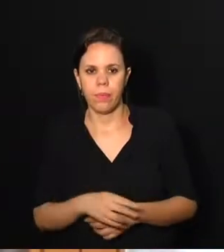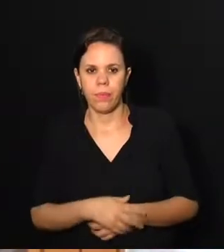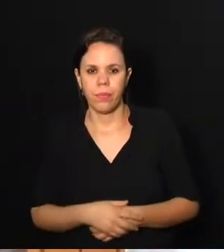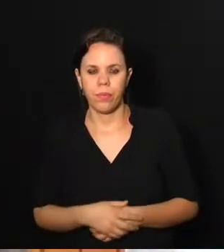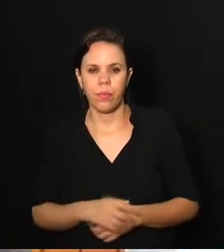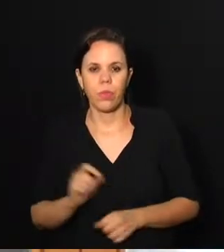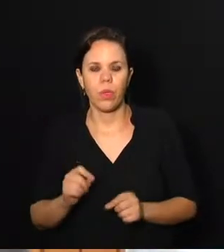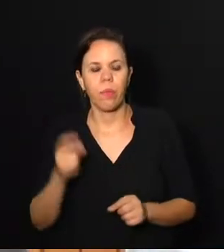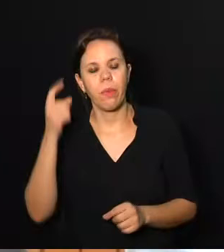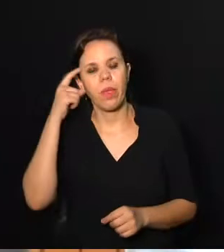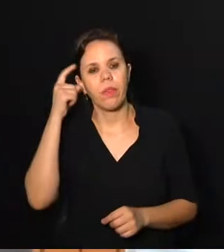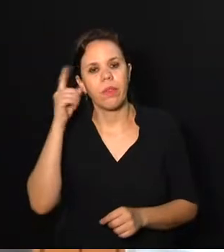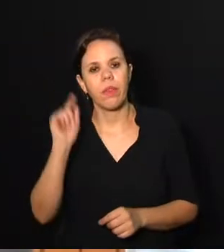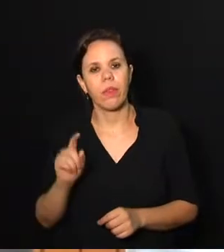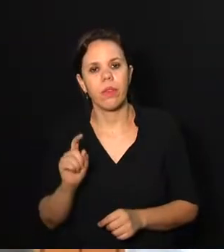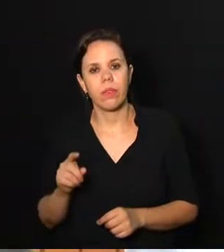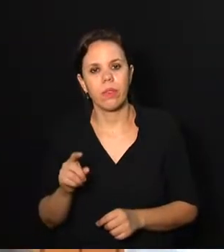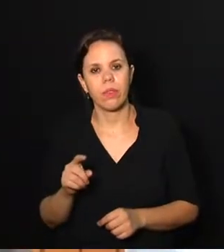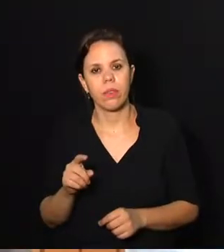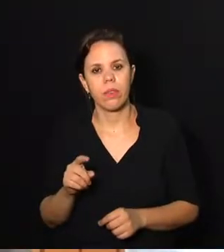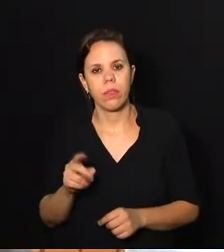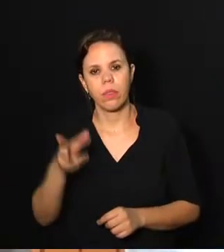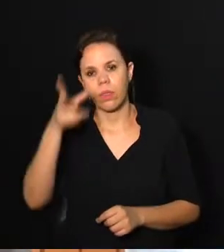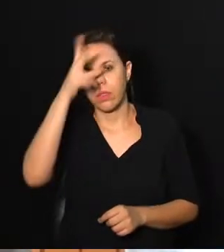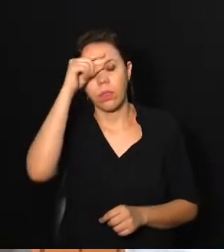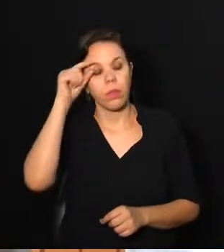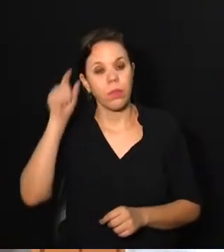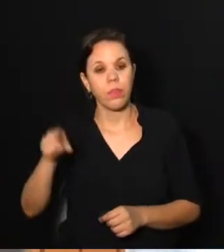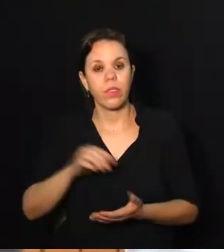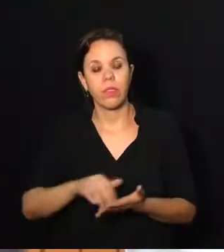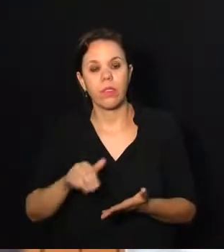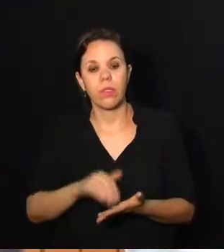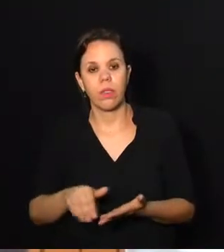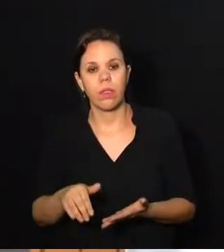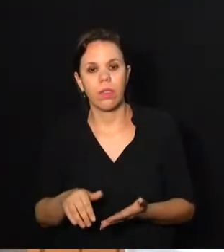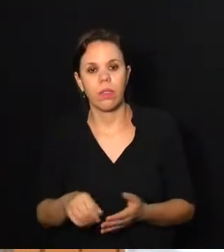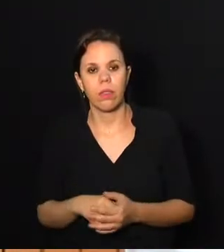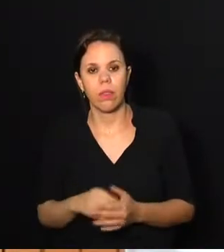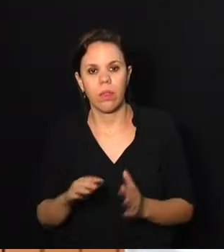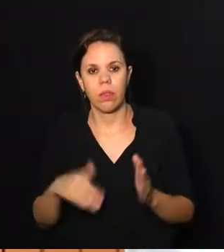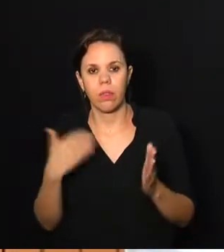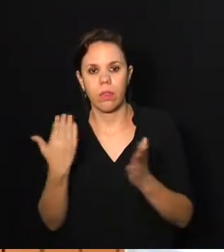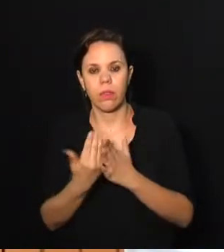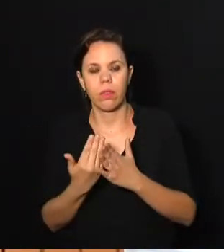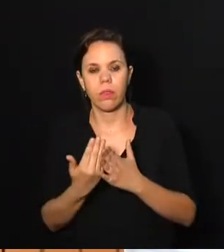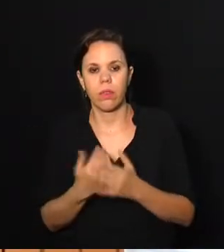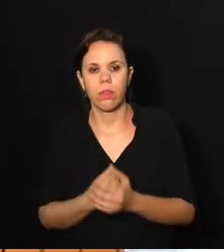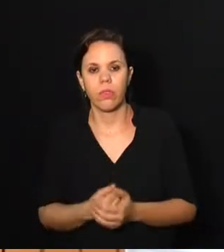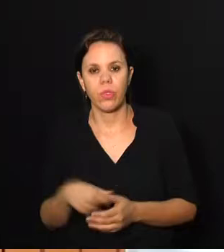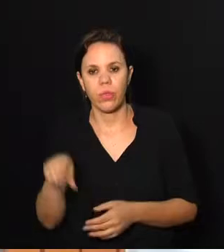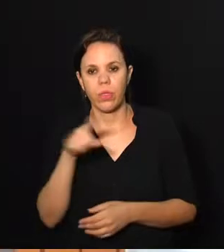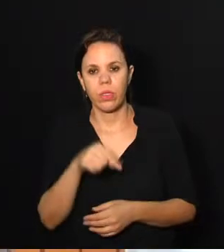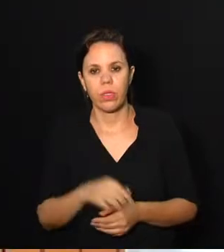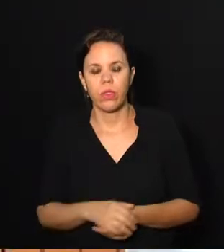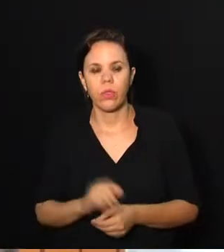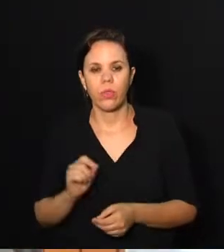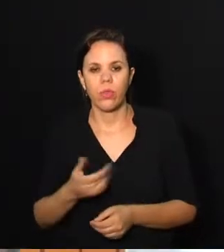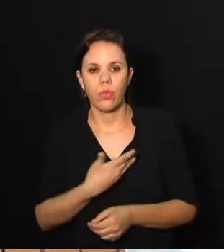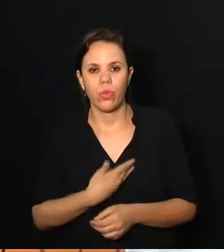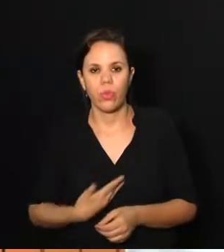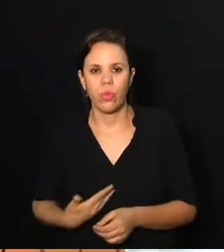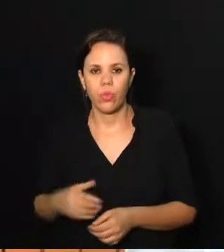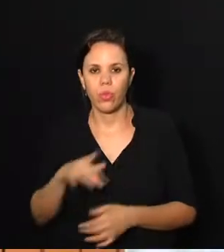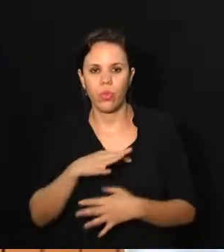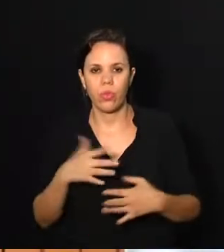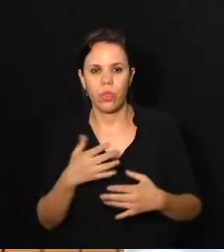o que pensa o prefeito e os secretários. Eu vou até um pouco mais longe aqui, Anderson, e vocês aqui. O governo da